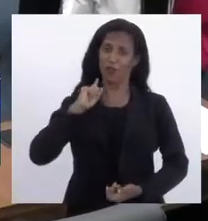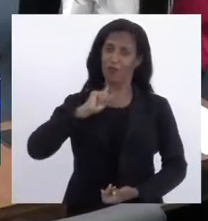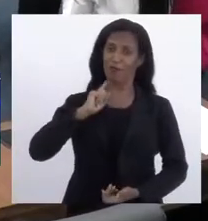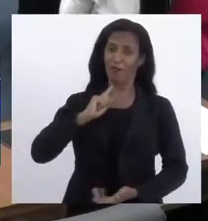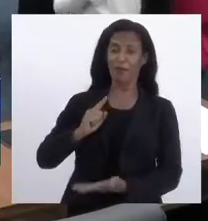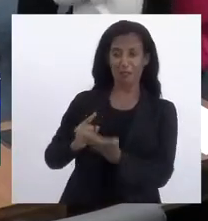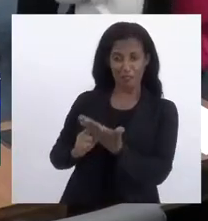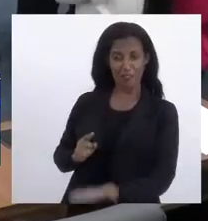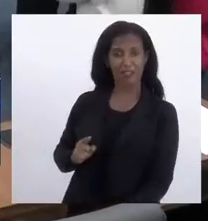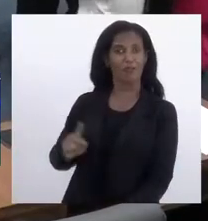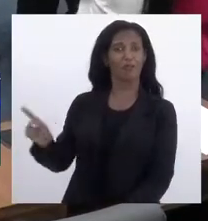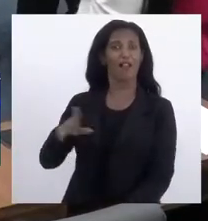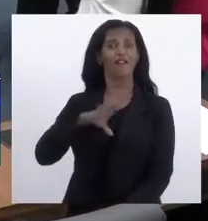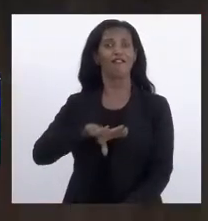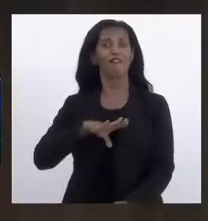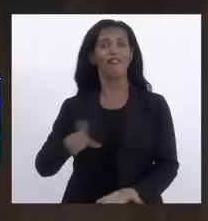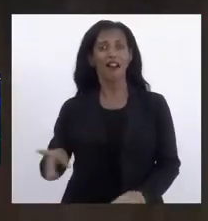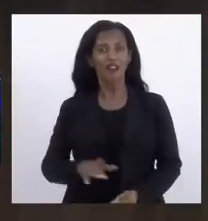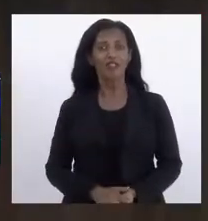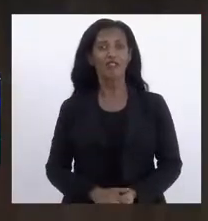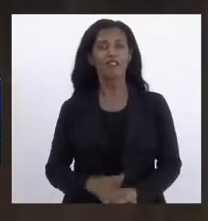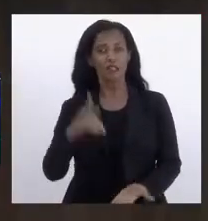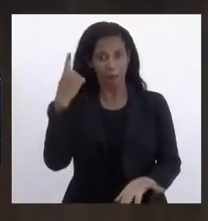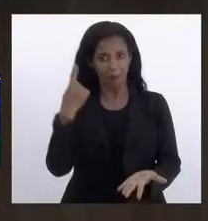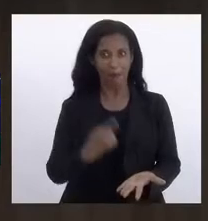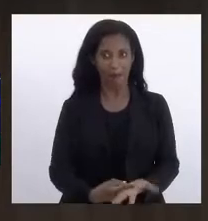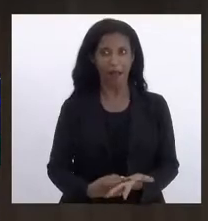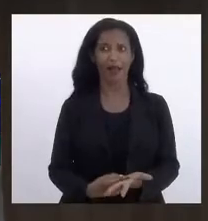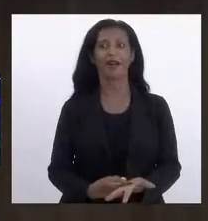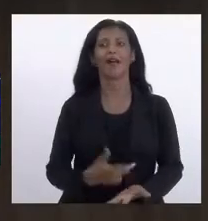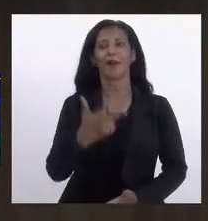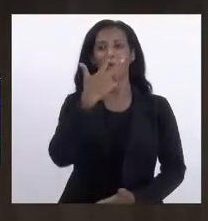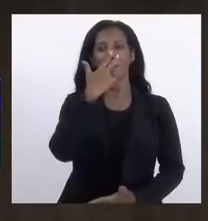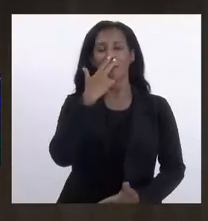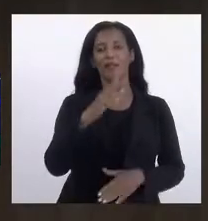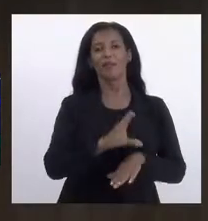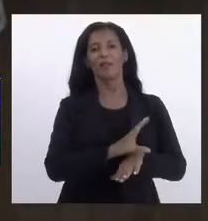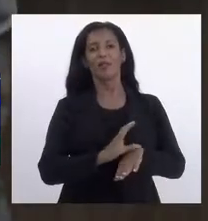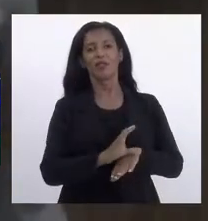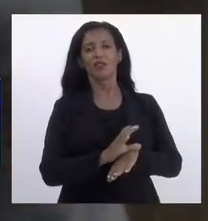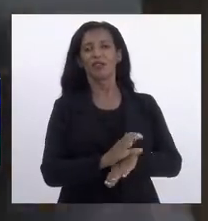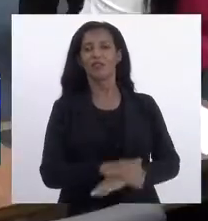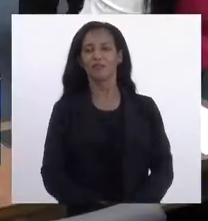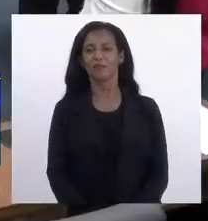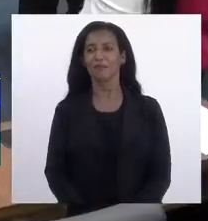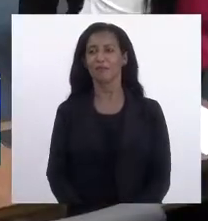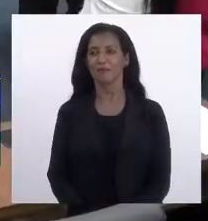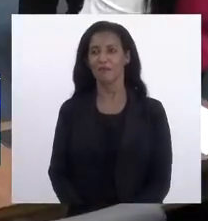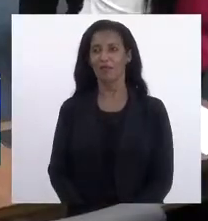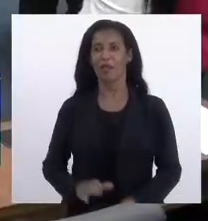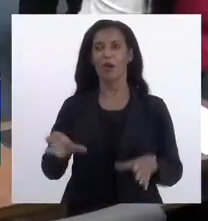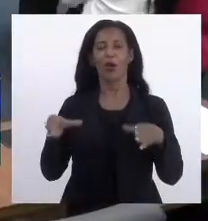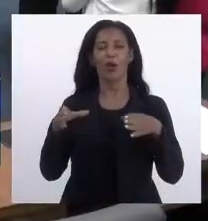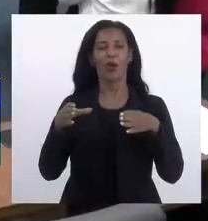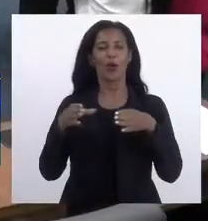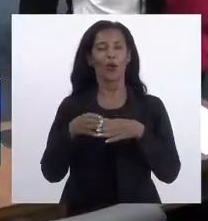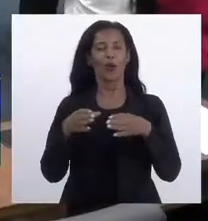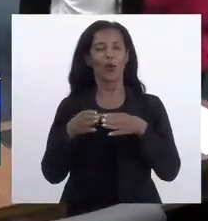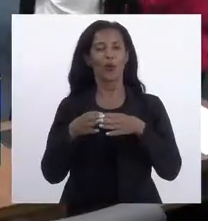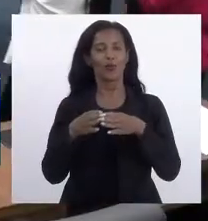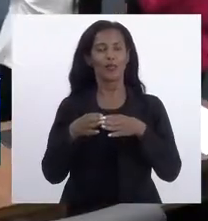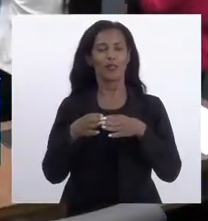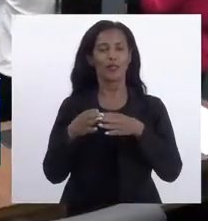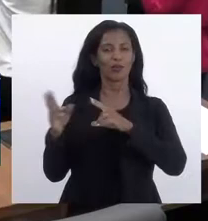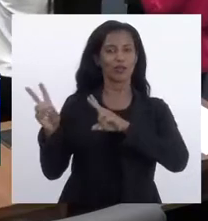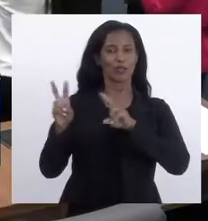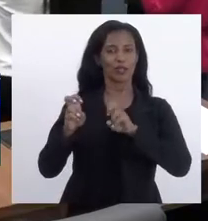ela vascaína. Feita o registro, parecer pela constitucionalidade, presidente. Pela Comissão de Assuntos da Criança, Adolescente e do Idoso,